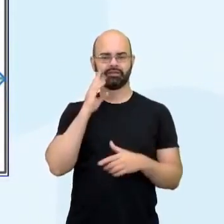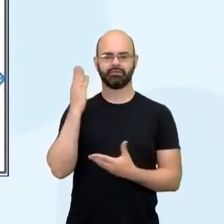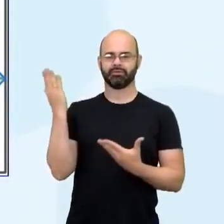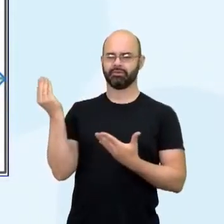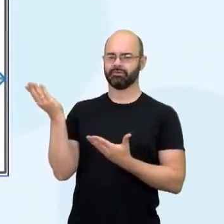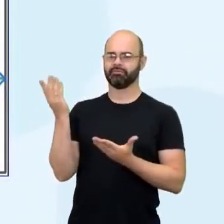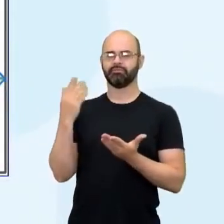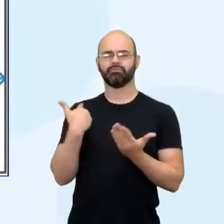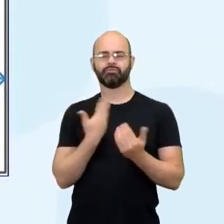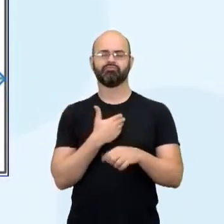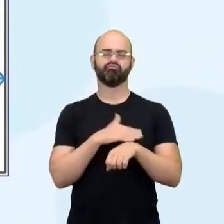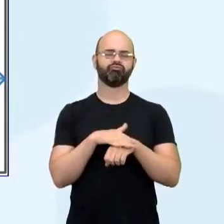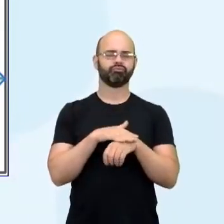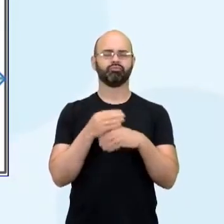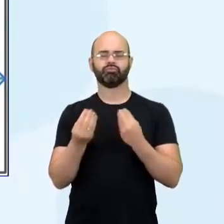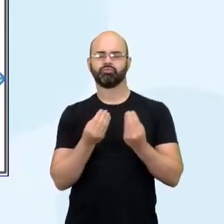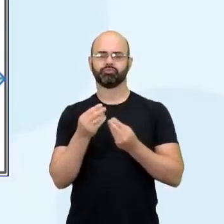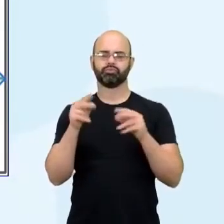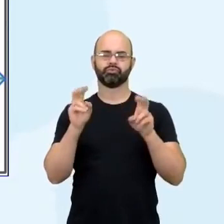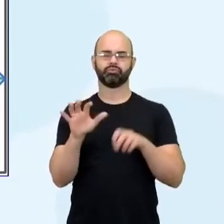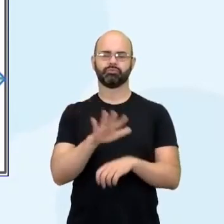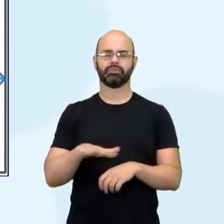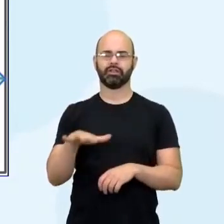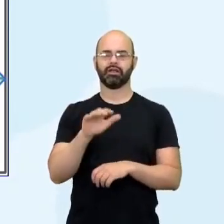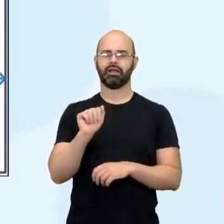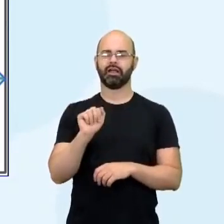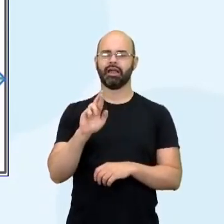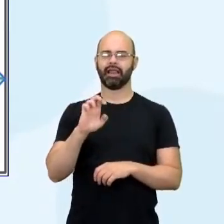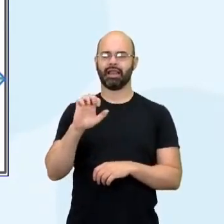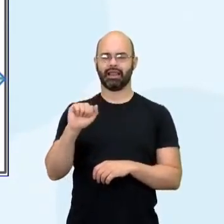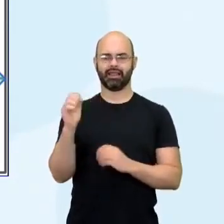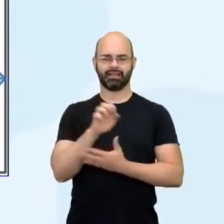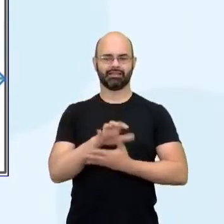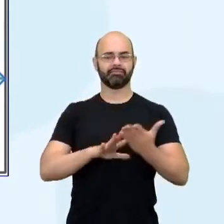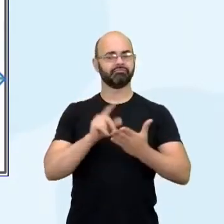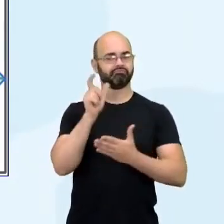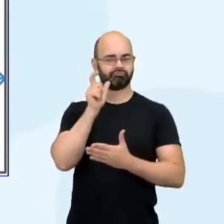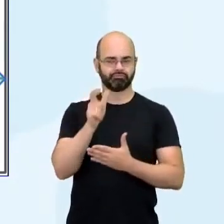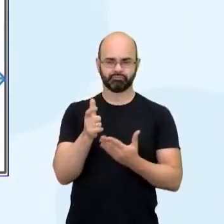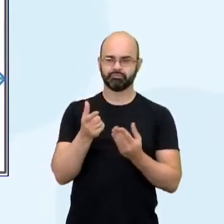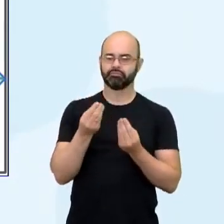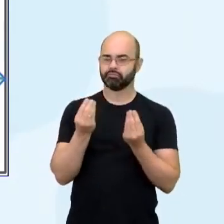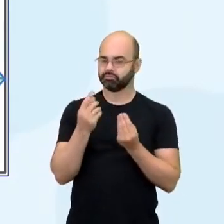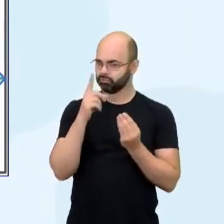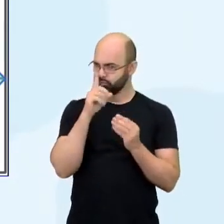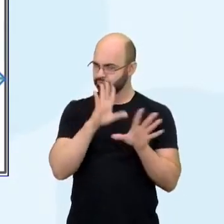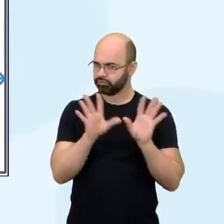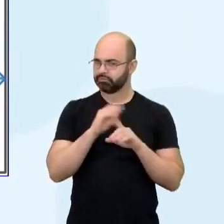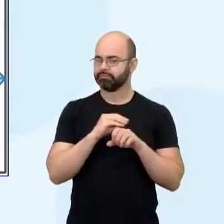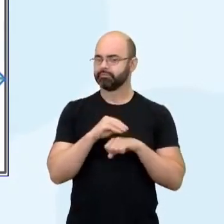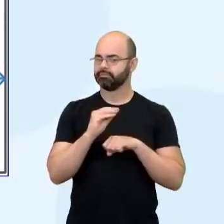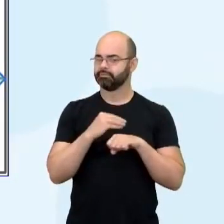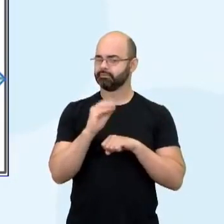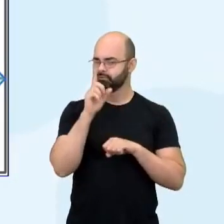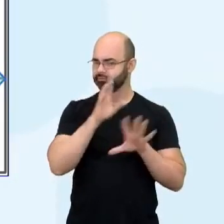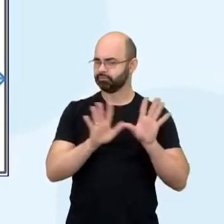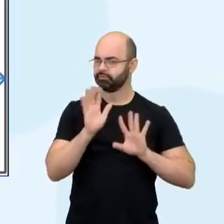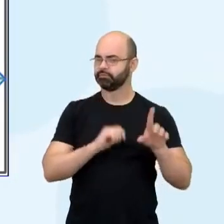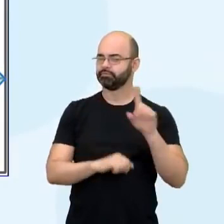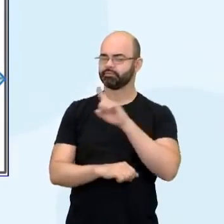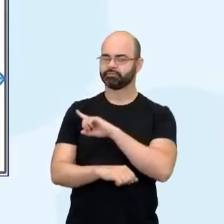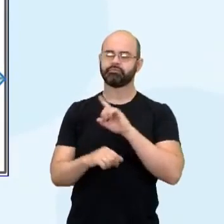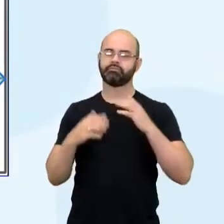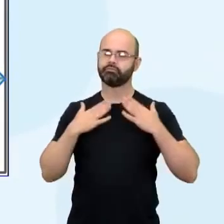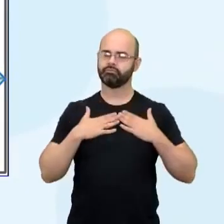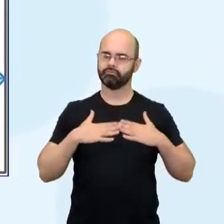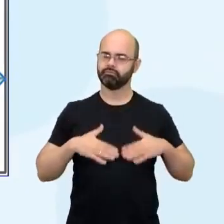específicos, né? Vamos trabalhar a ideia de área. É um exercício, na minha opinião, delicado, a gente tem que tomar muito, muito cuidado com ele e a gente vai